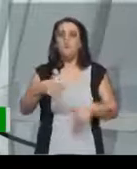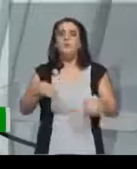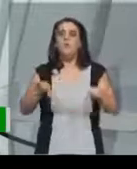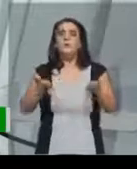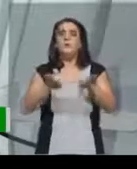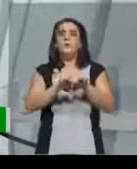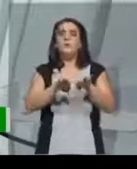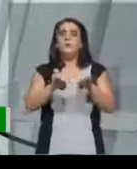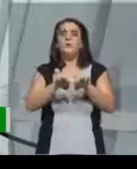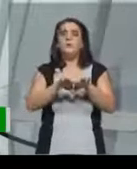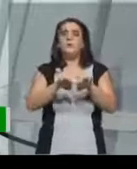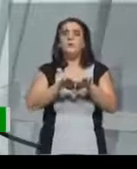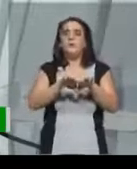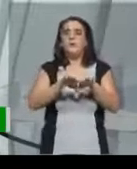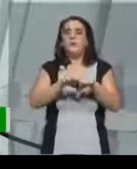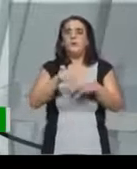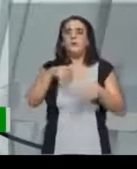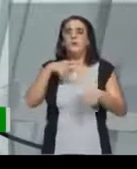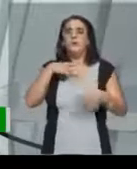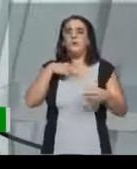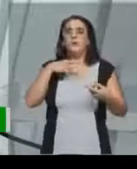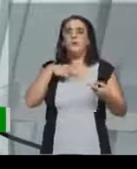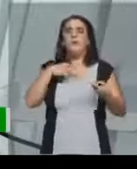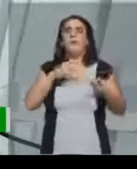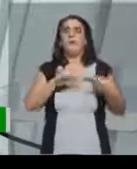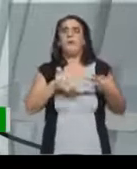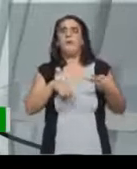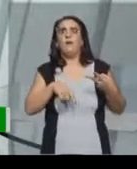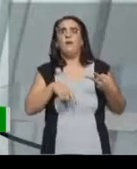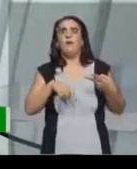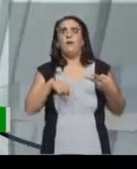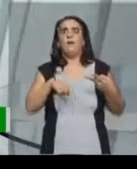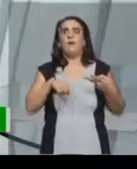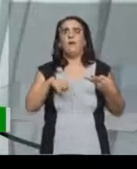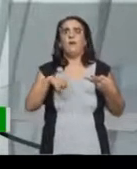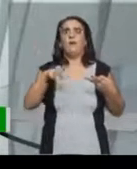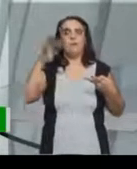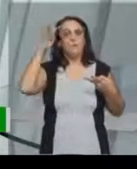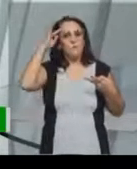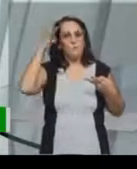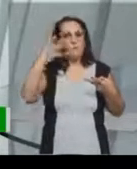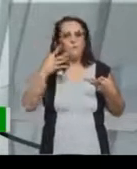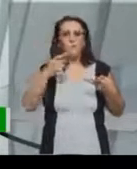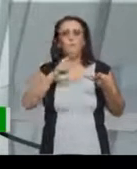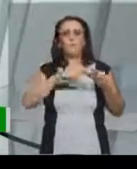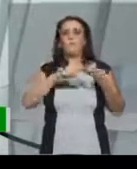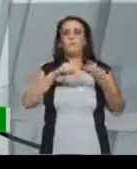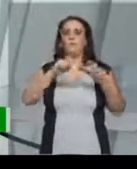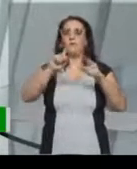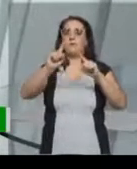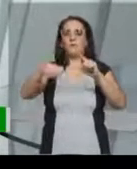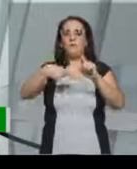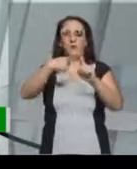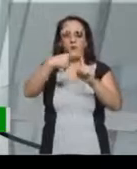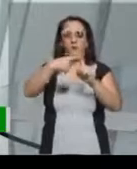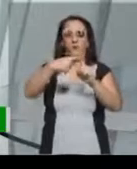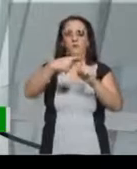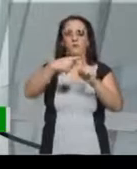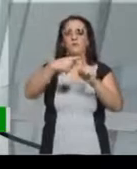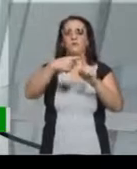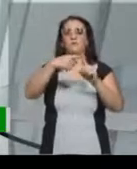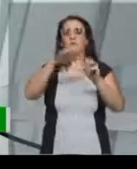também, né, e aí as explicativas, as conclusivas, as aditivas, né,